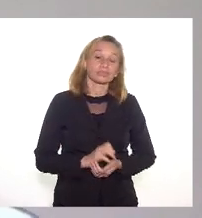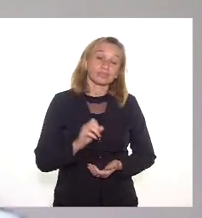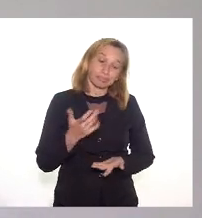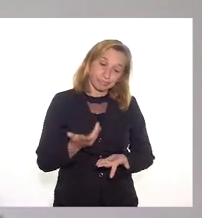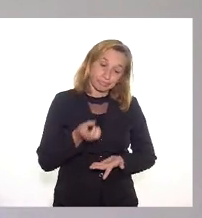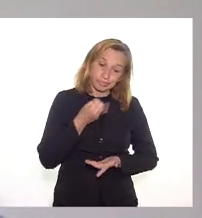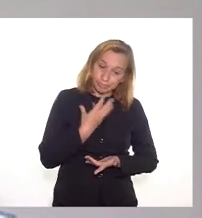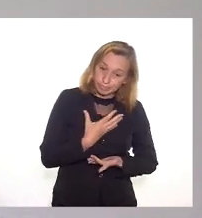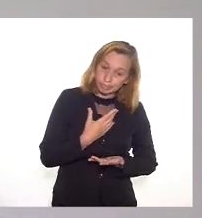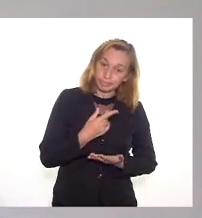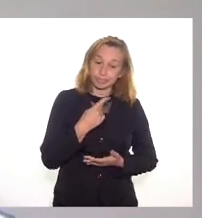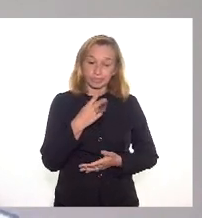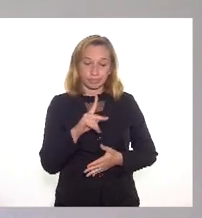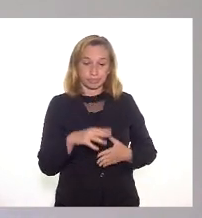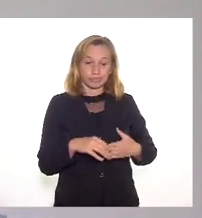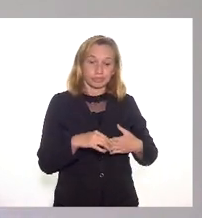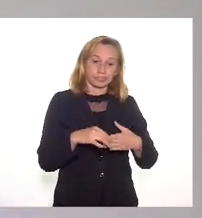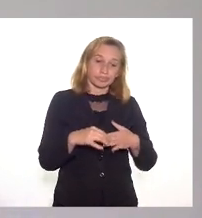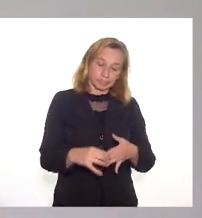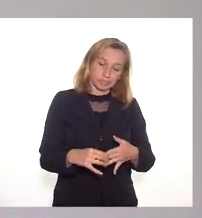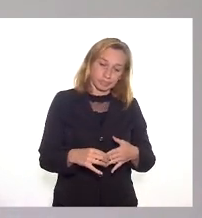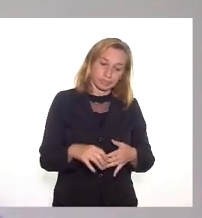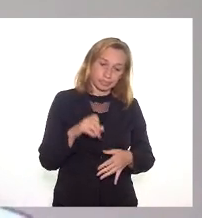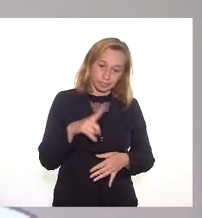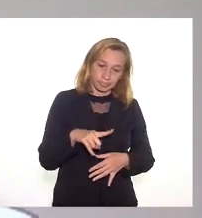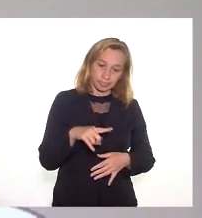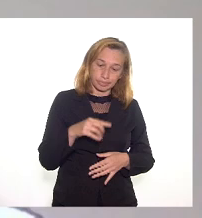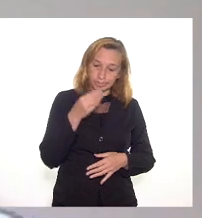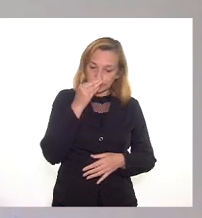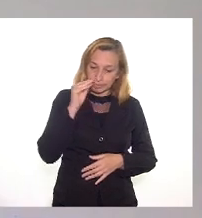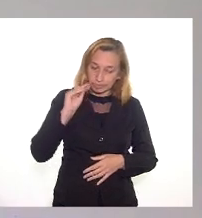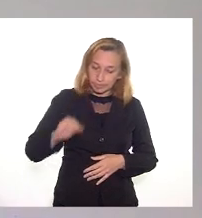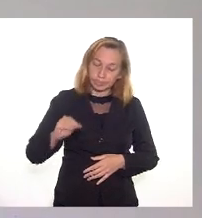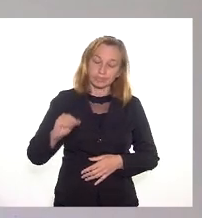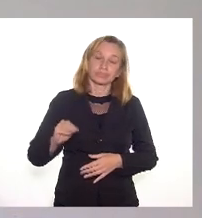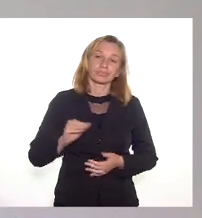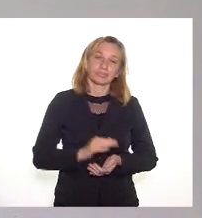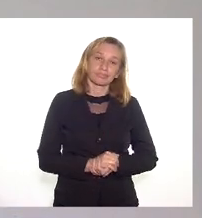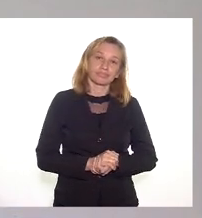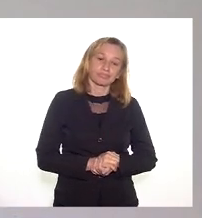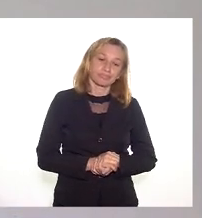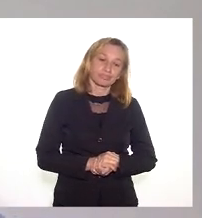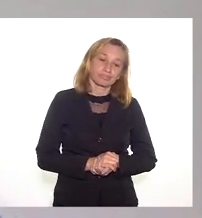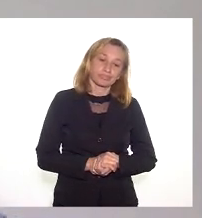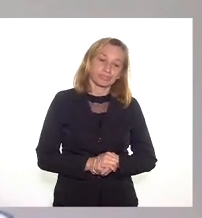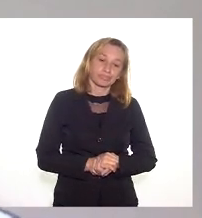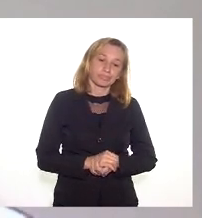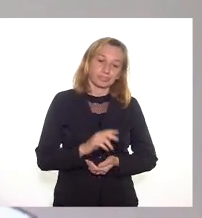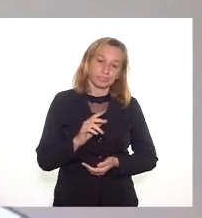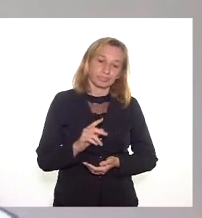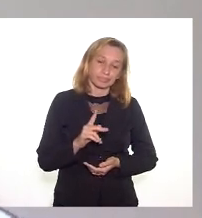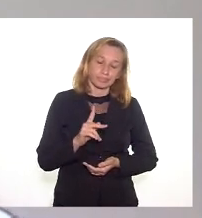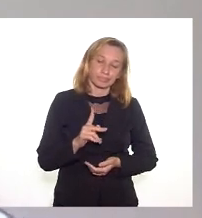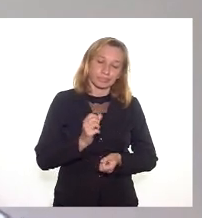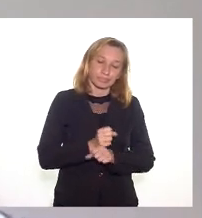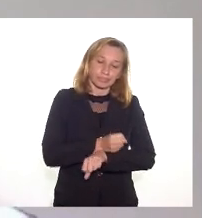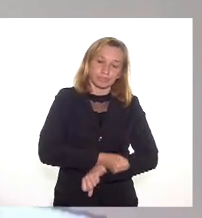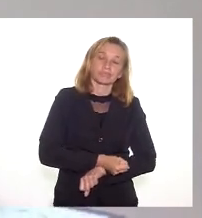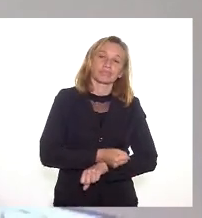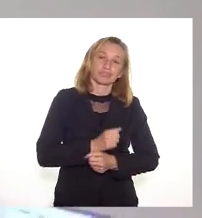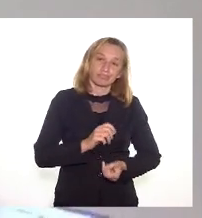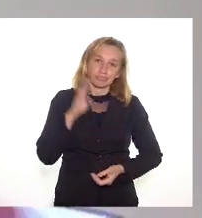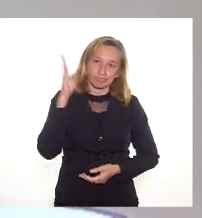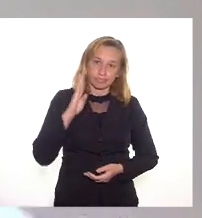seu dirigente é um negacionista é alguém que nega a tragédia o caráter hediondo da escravatura